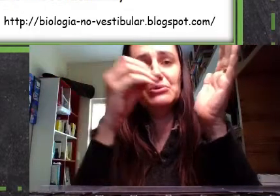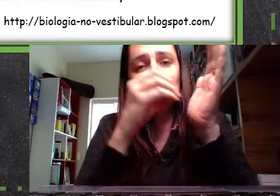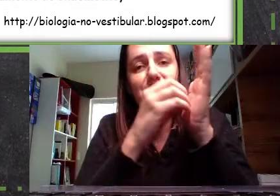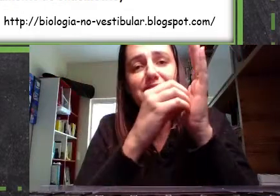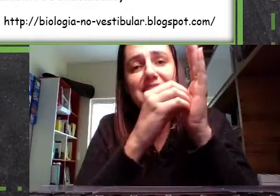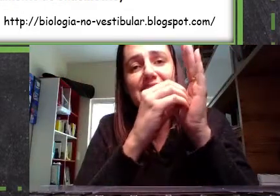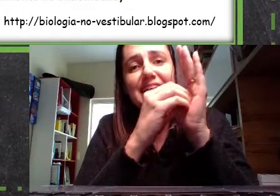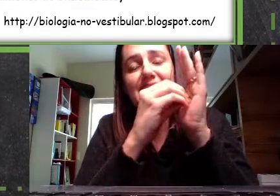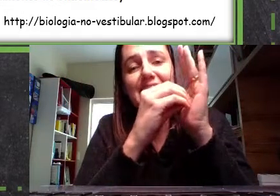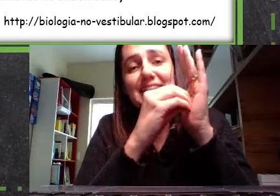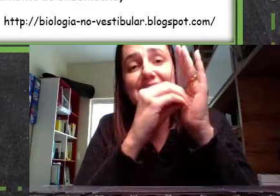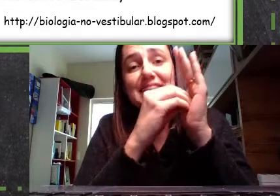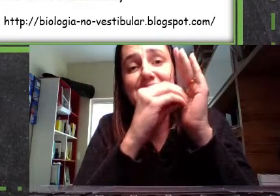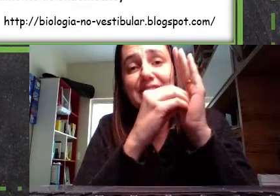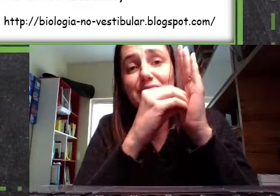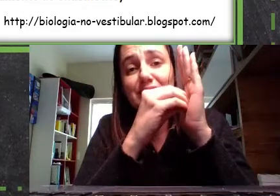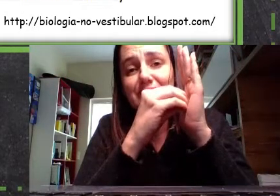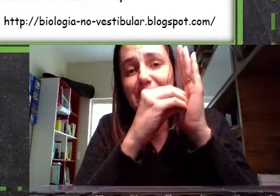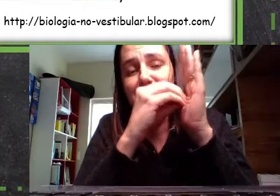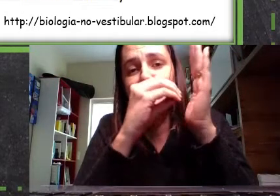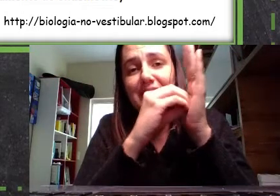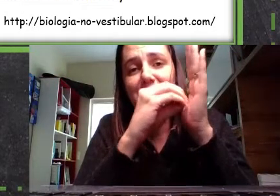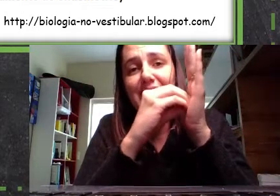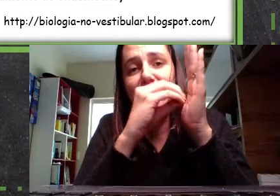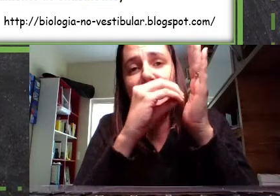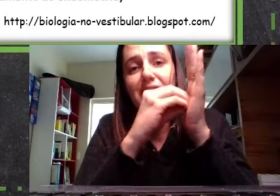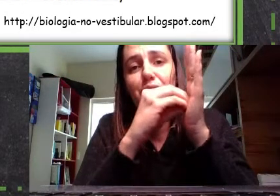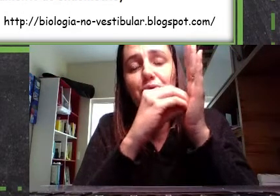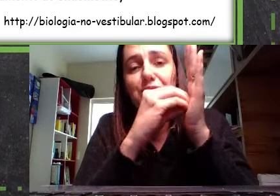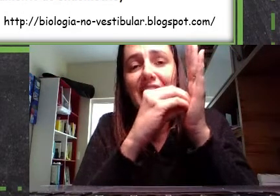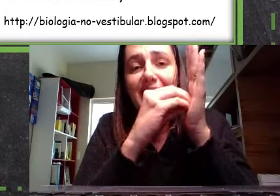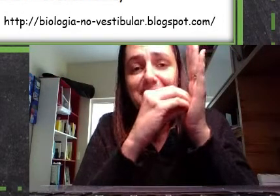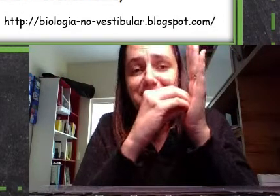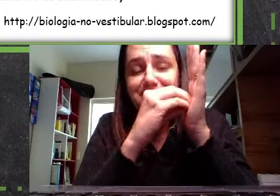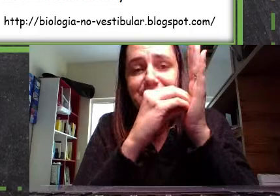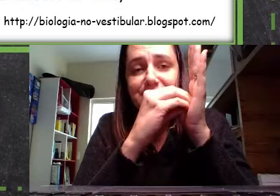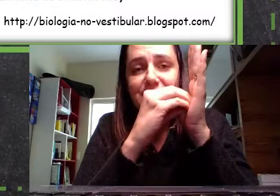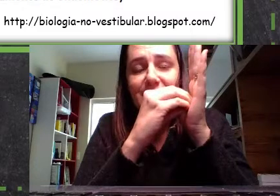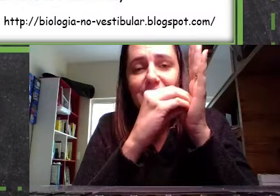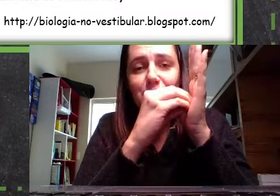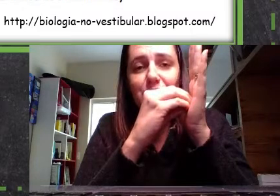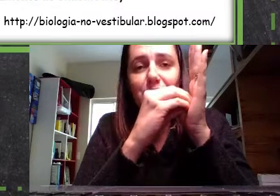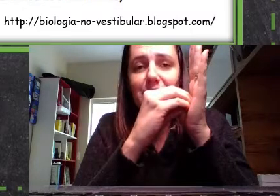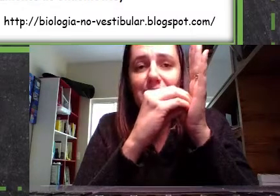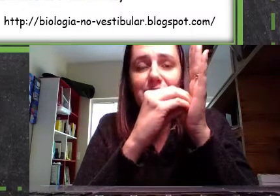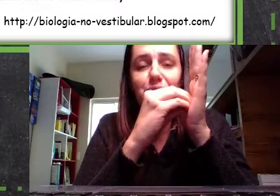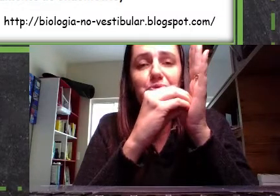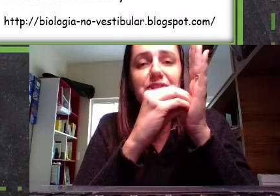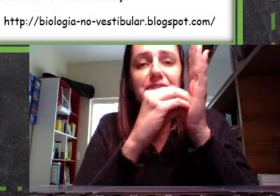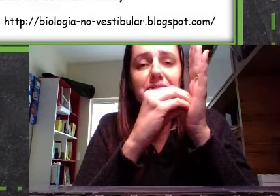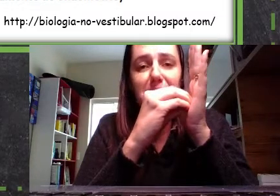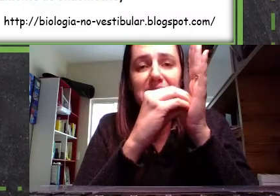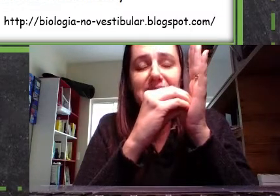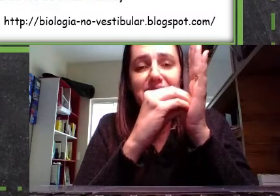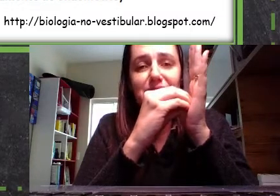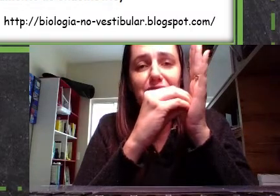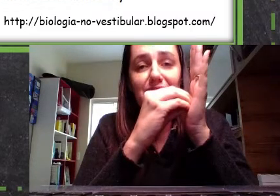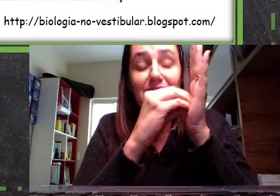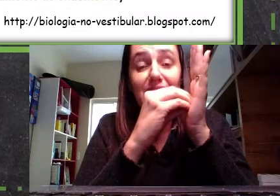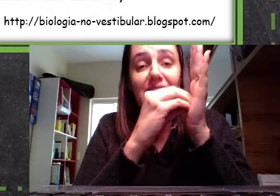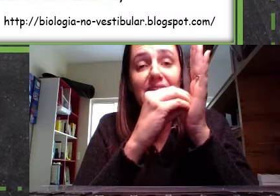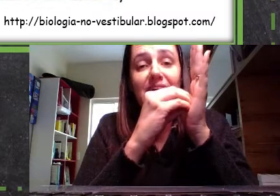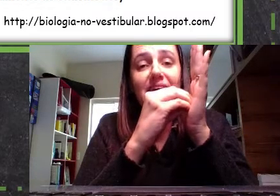né, o zigoto, vai fazer ali a anidação, ele vai grudar no útero para